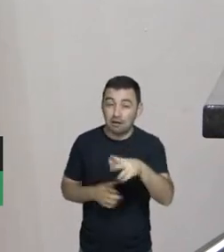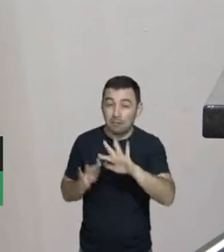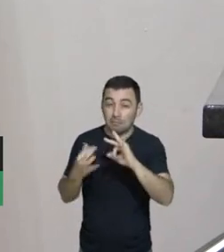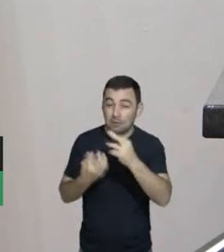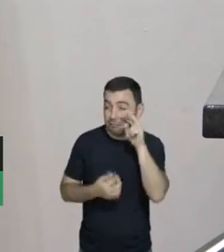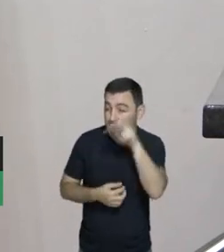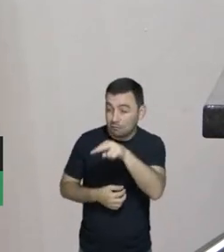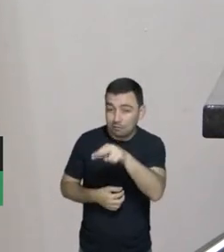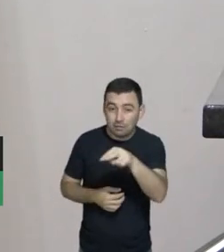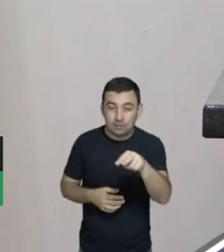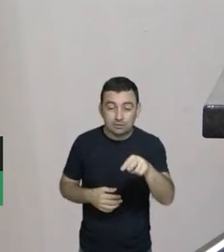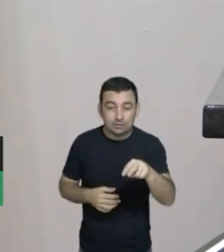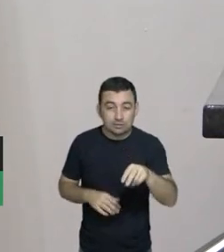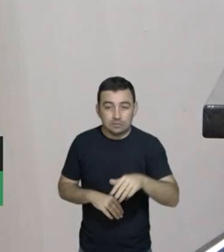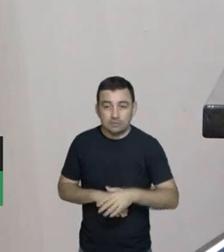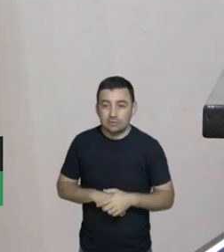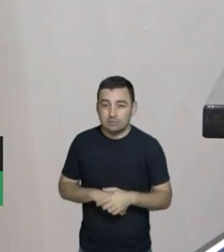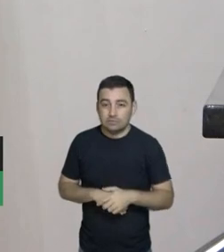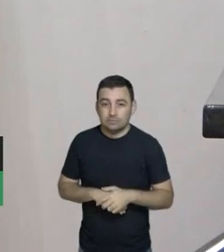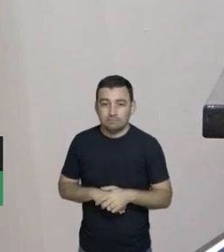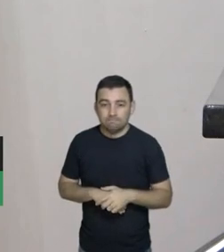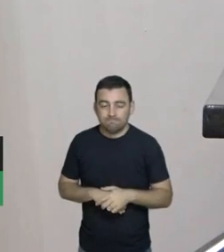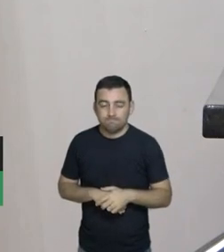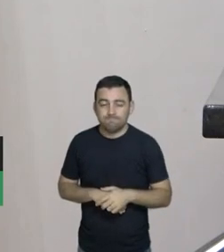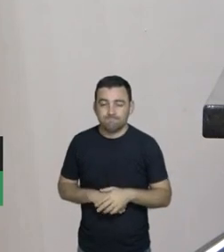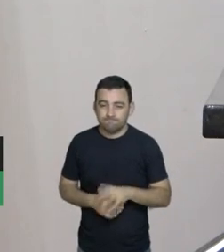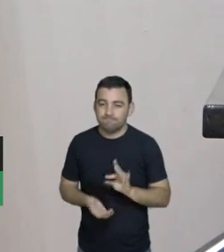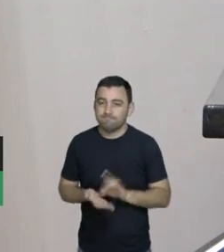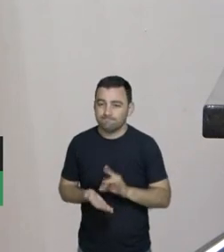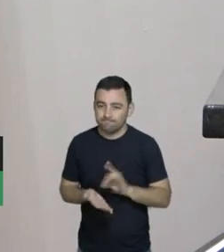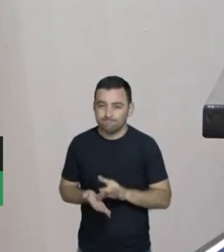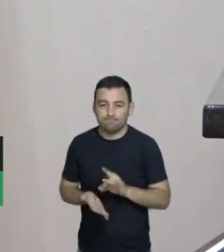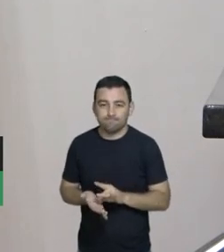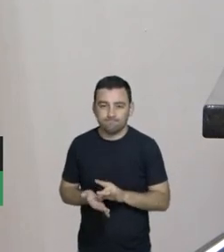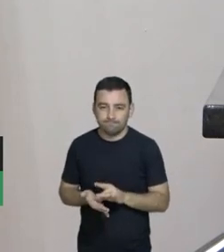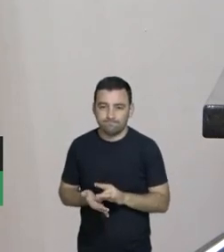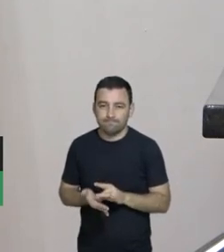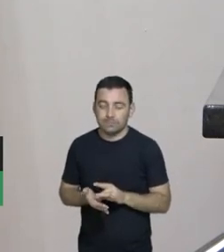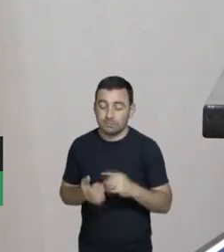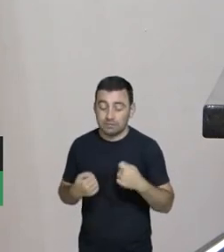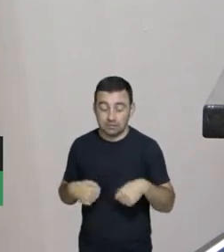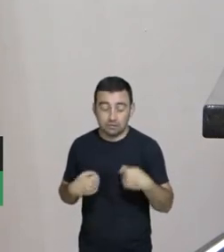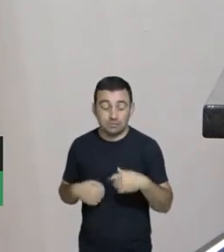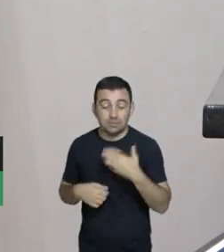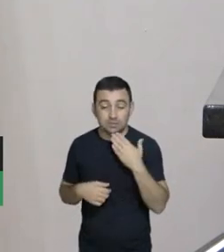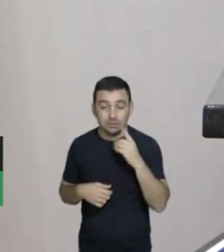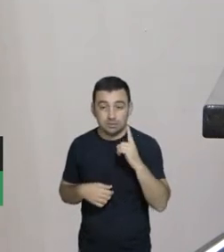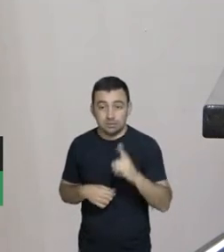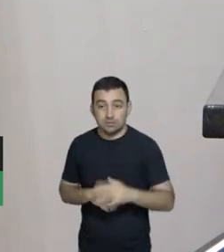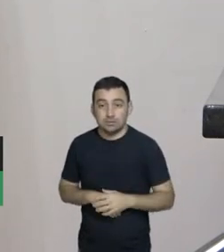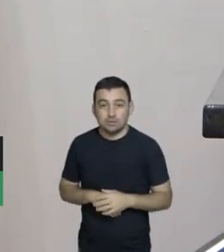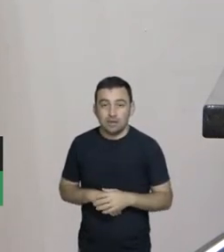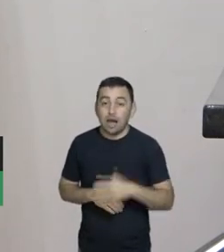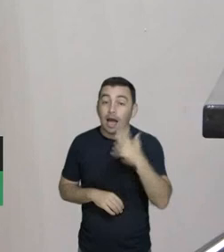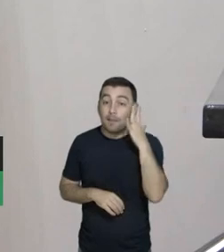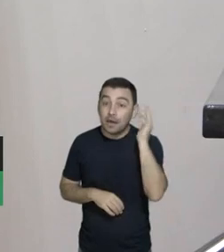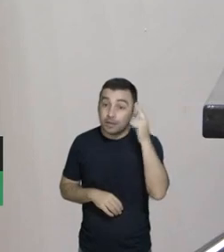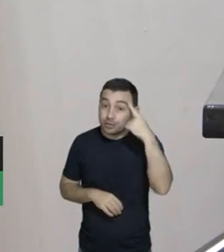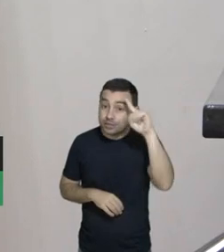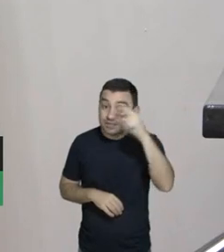vendo uma situação dessa. Realmente, a gente só tem que pedir a Deus. Mas como amanhã é o dia das